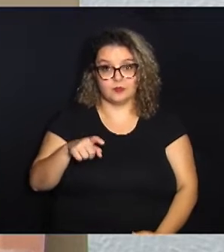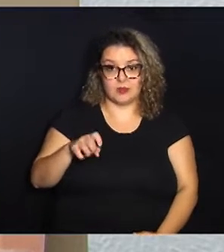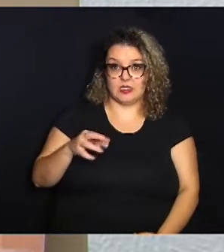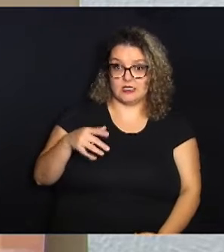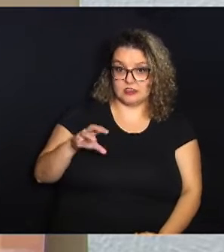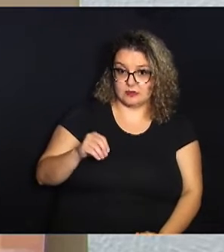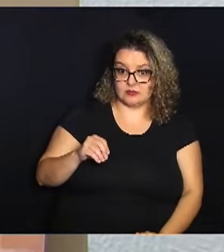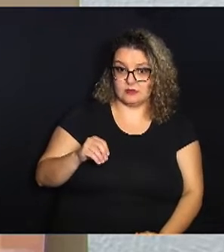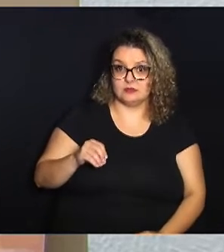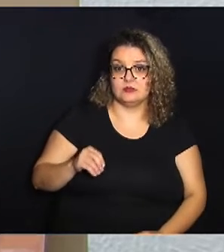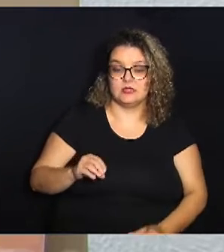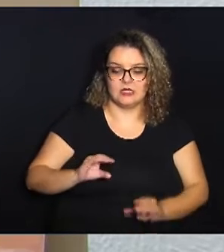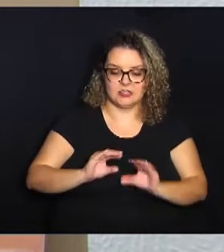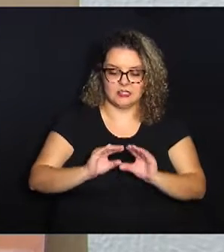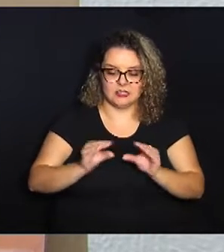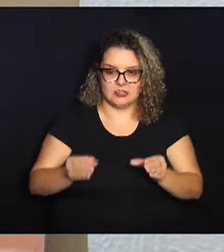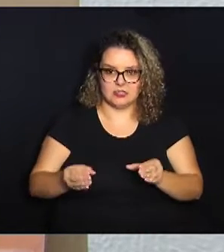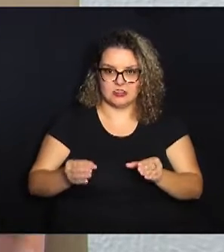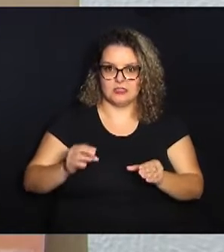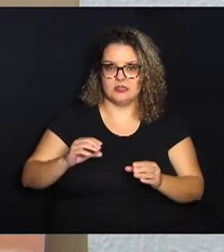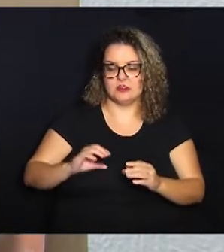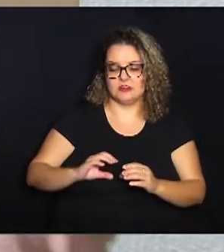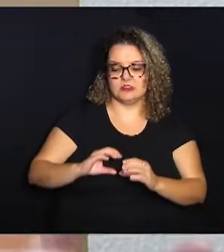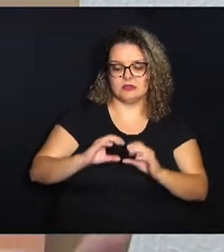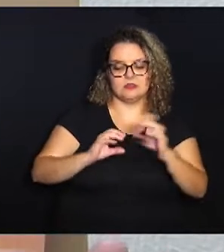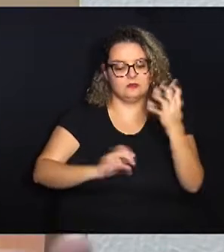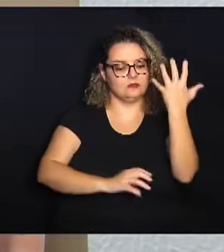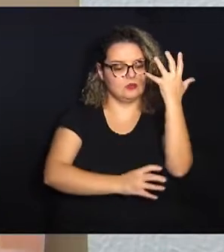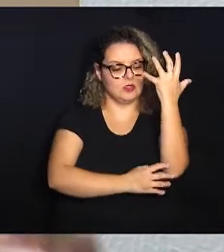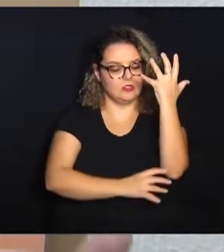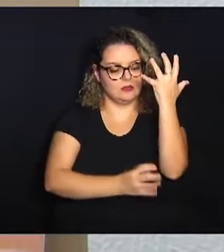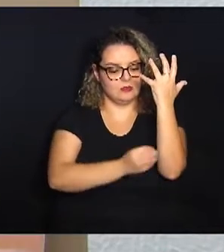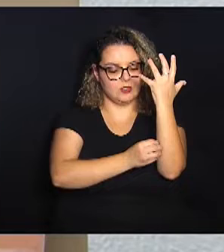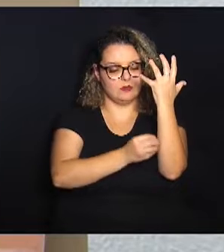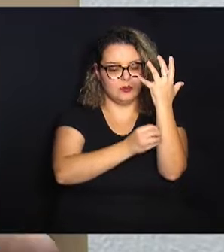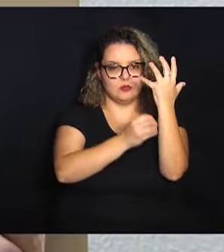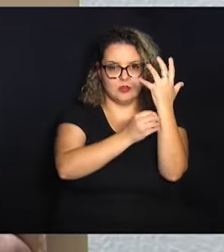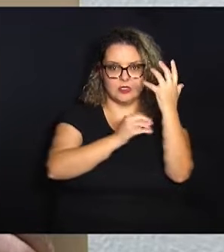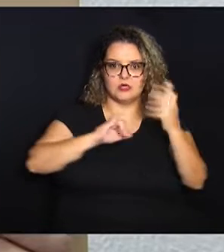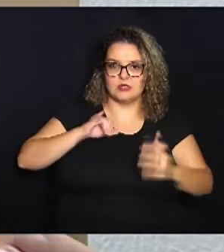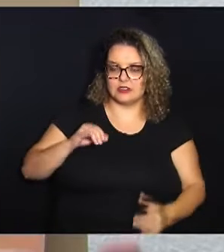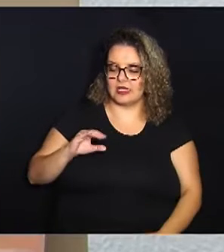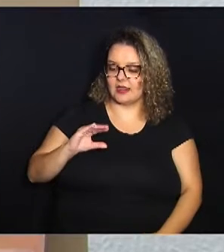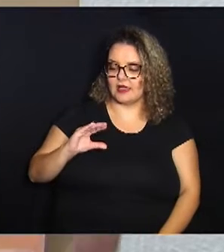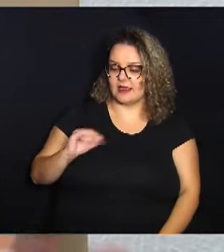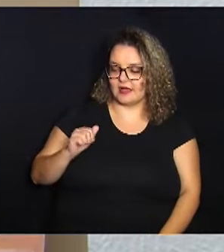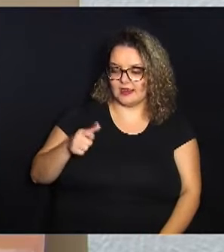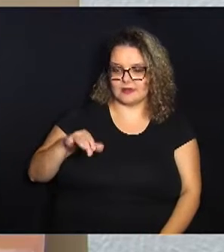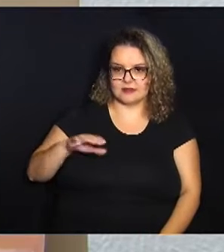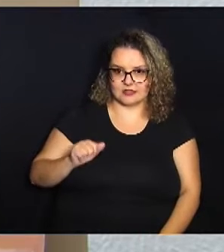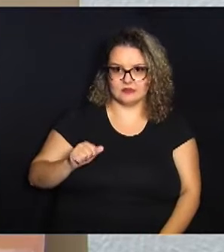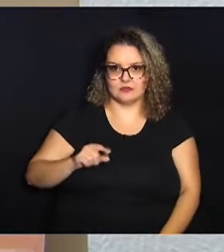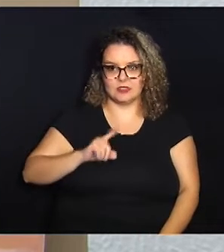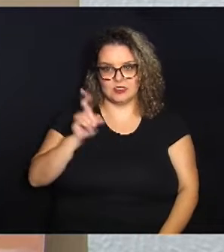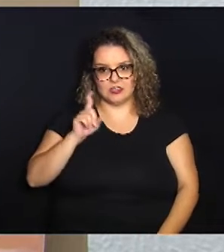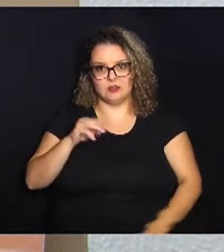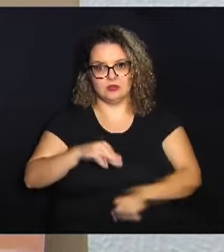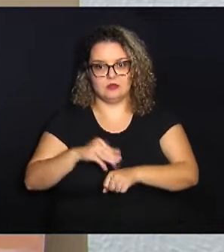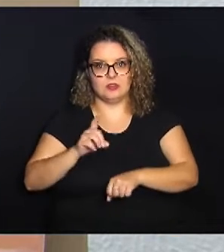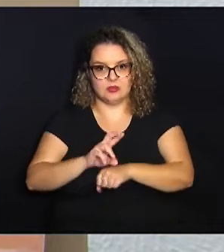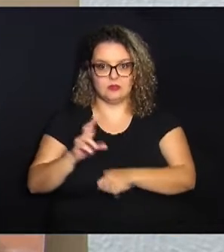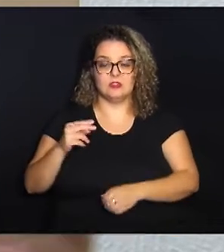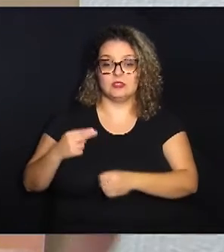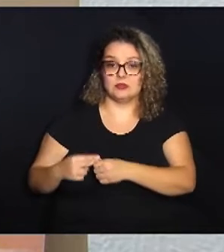da jabuticaba, que foi um desenvolvimento que surgiu de um trabalho de mestrado, lá, de doutorado lá da